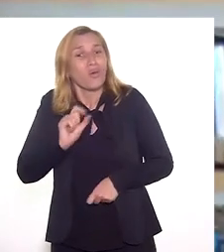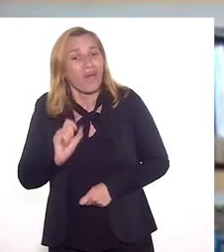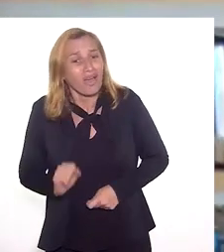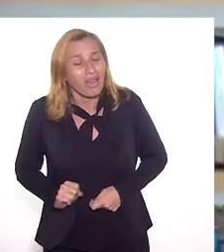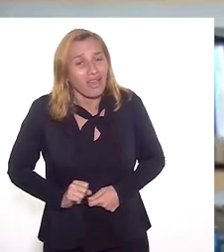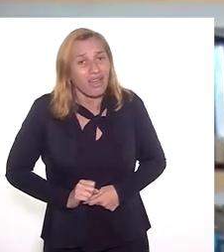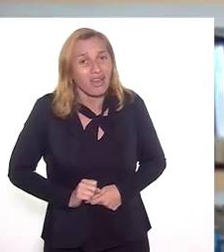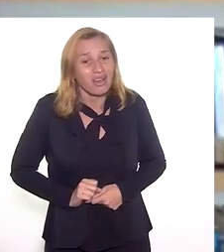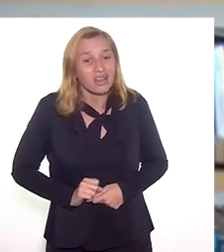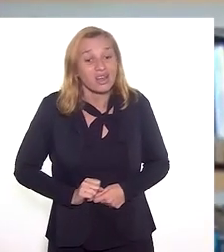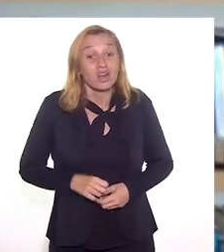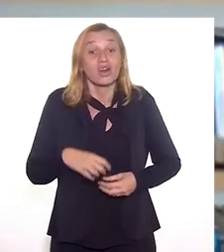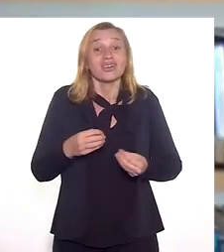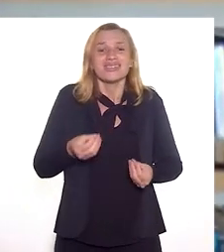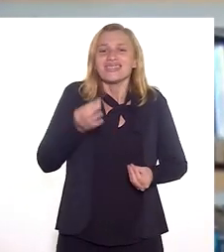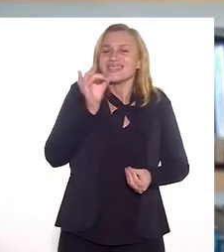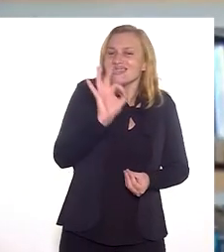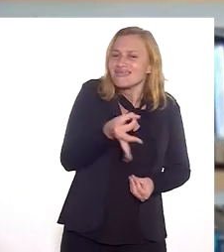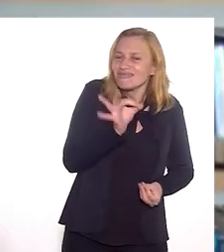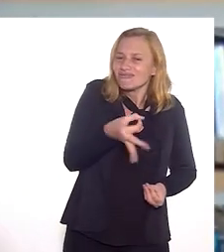gente precisa